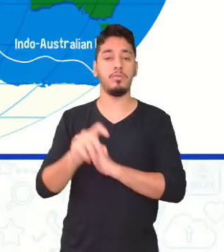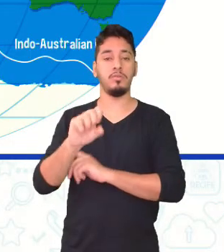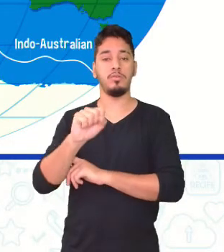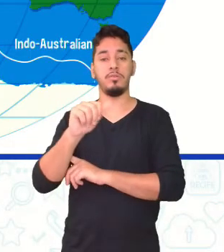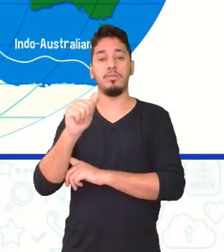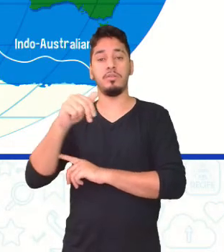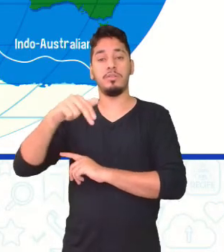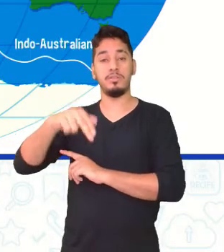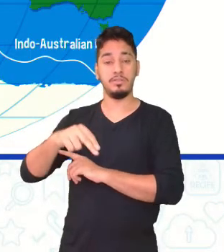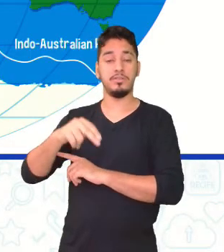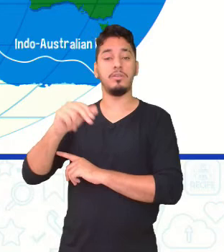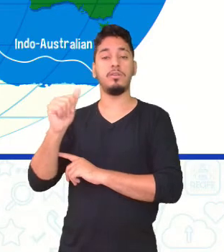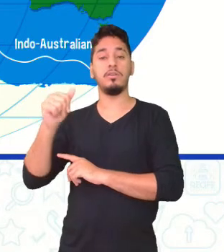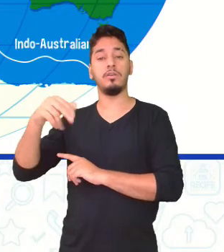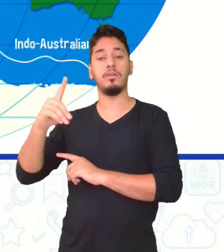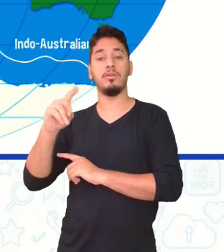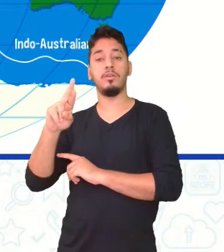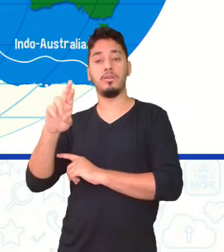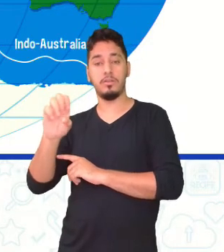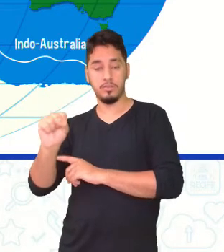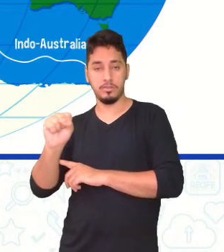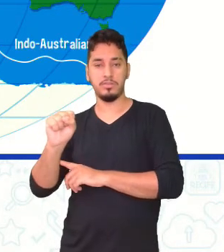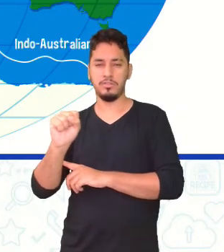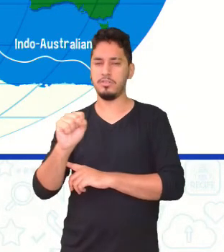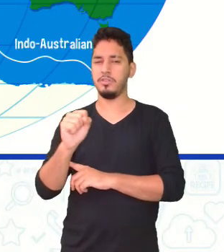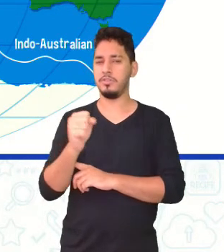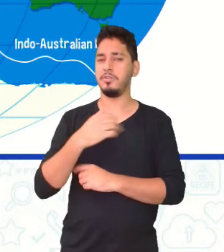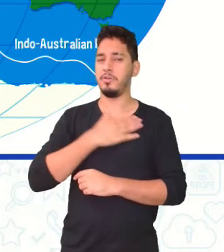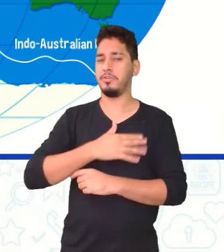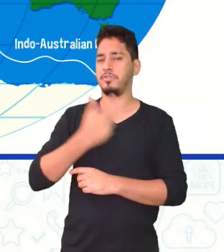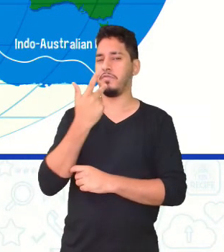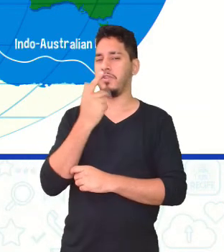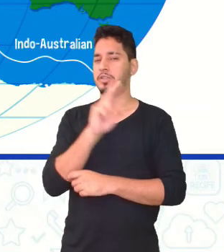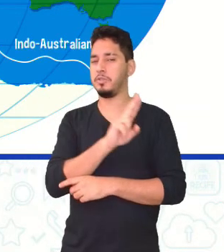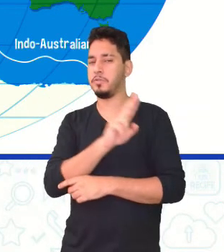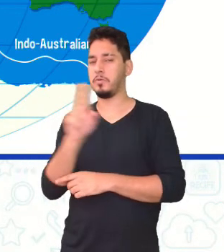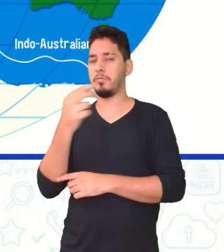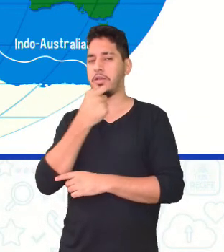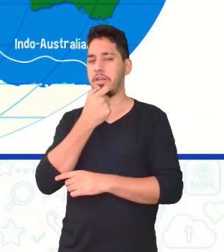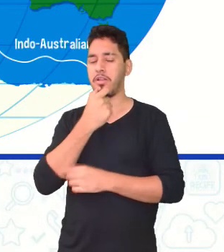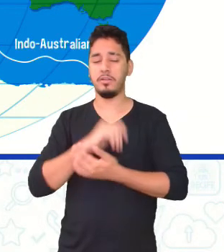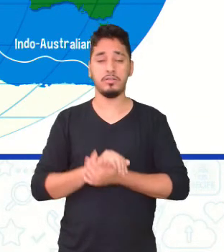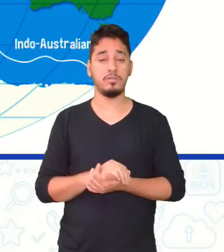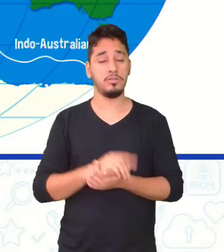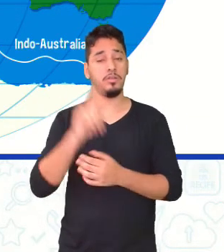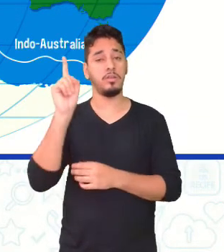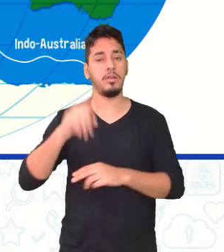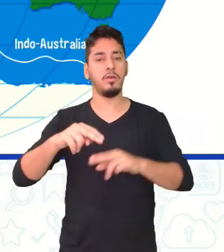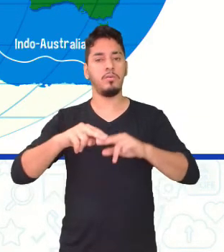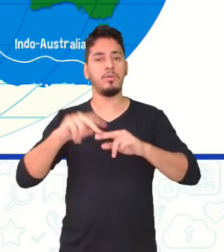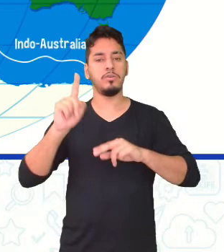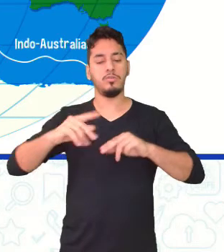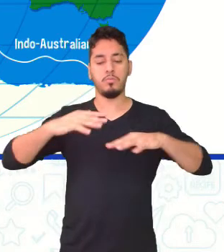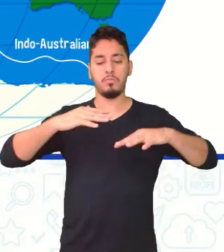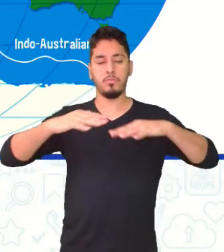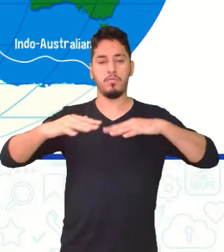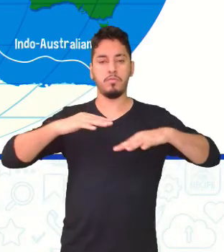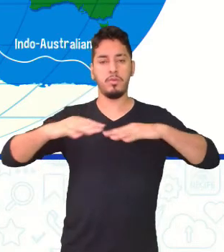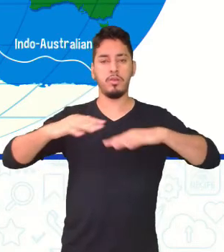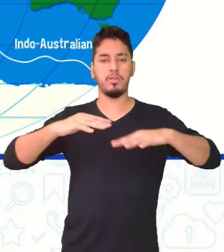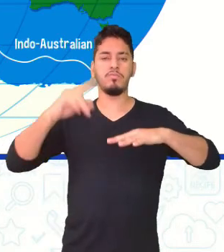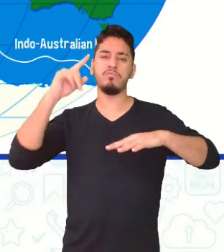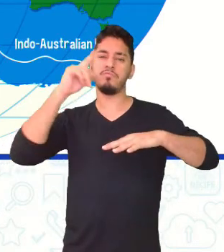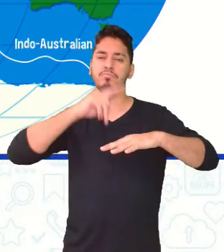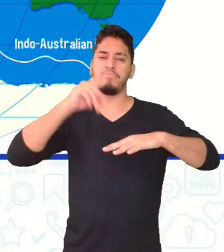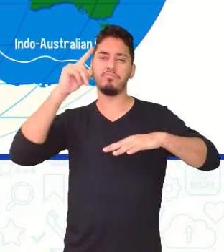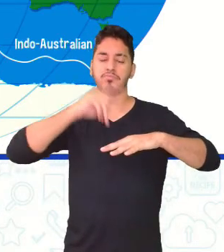San Andres, né? A galera do inglês aí, né? Gosta de falar muito, né? Que é justamente proveniente de um movimento falhoso,